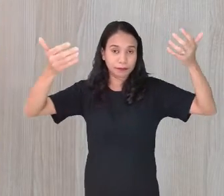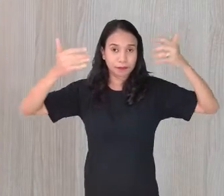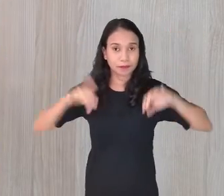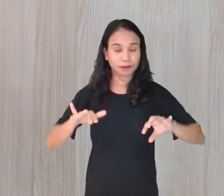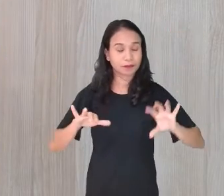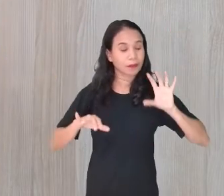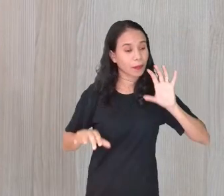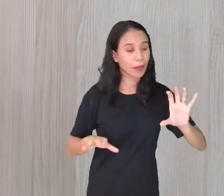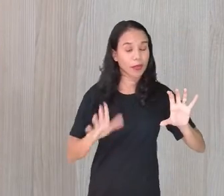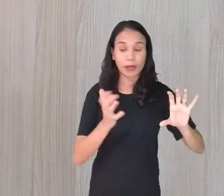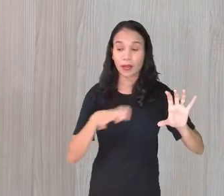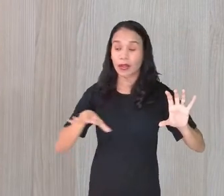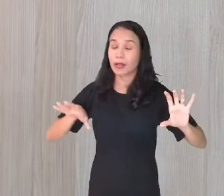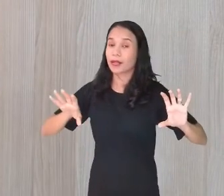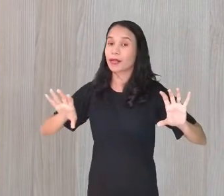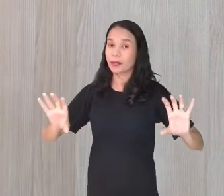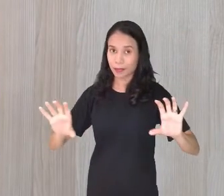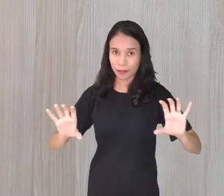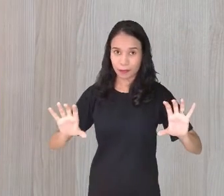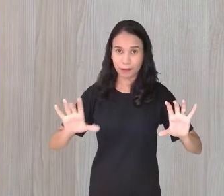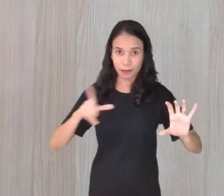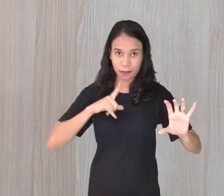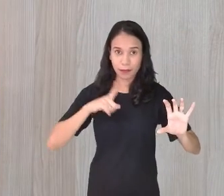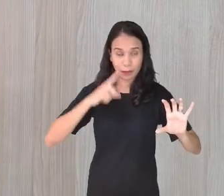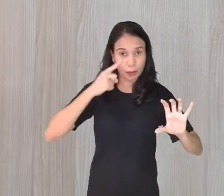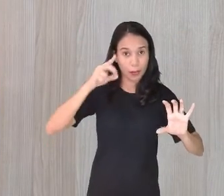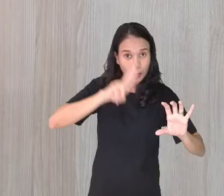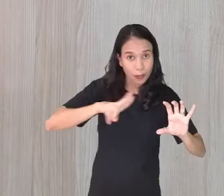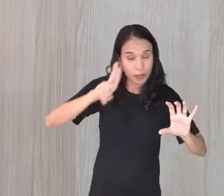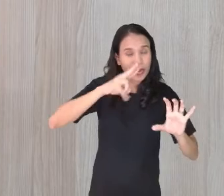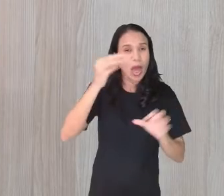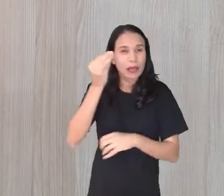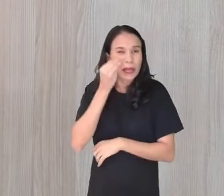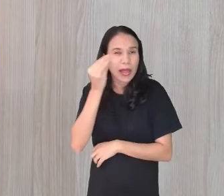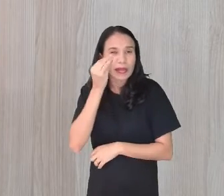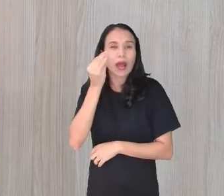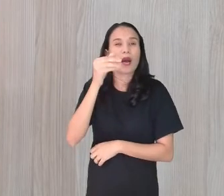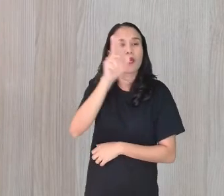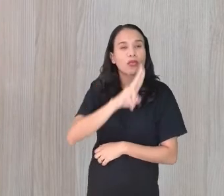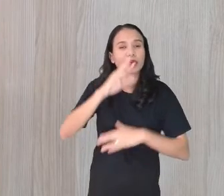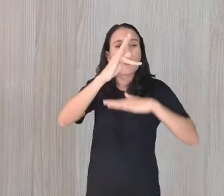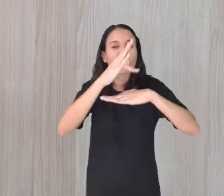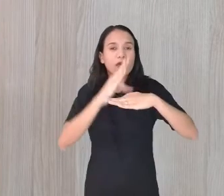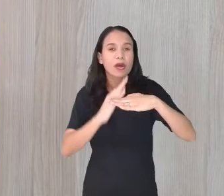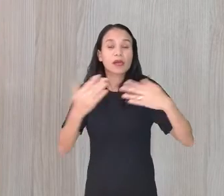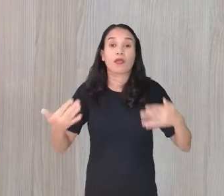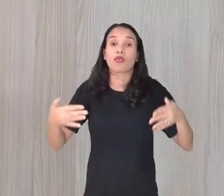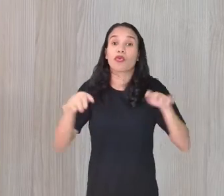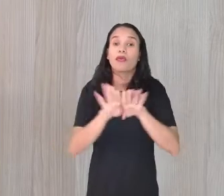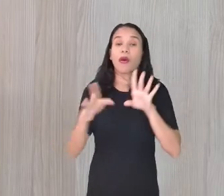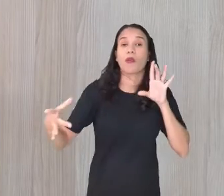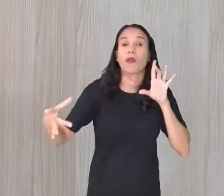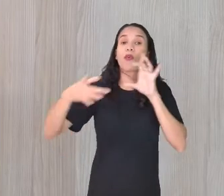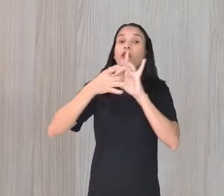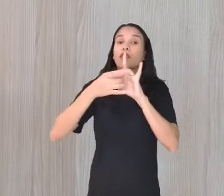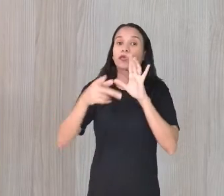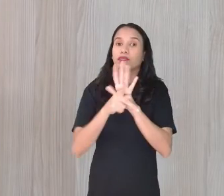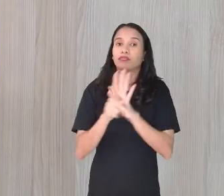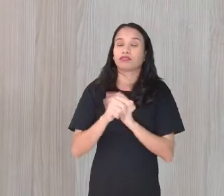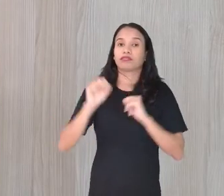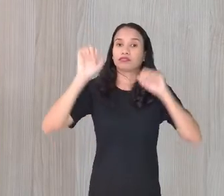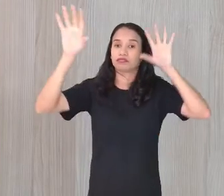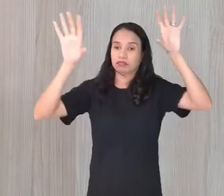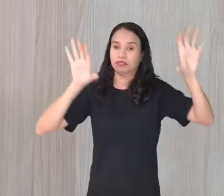colocar fração decimal, fração ordinária. E tentar, por meio das frações equivalentes, ligar